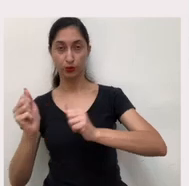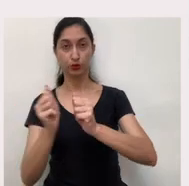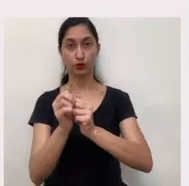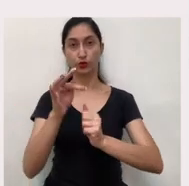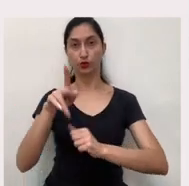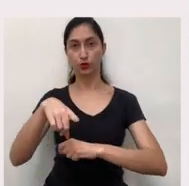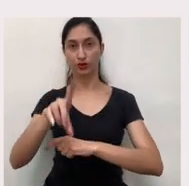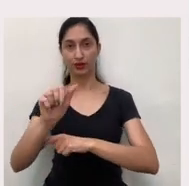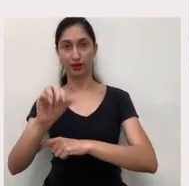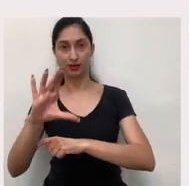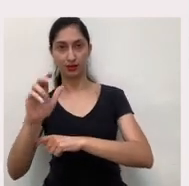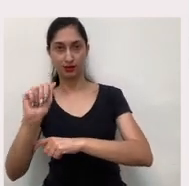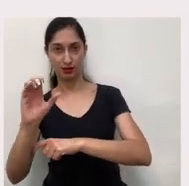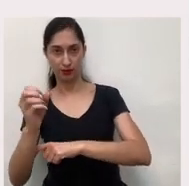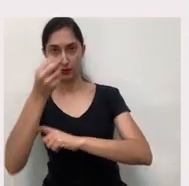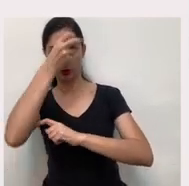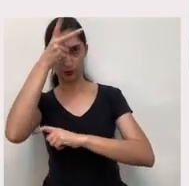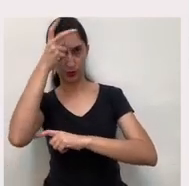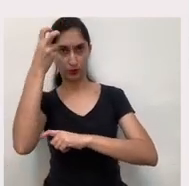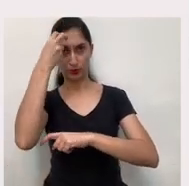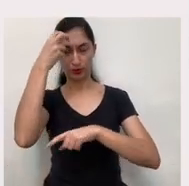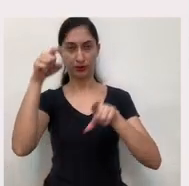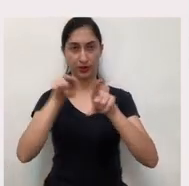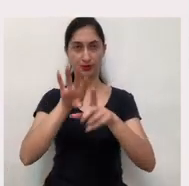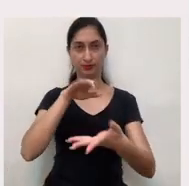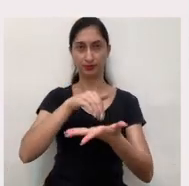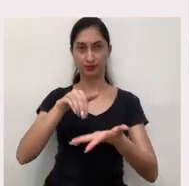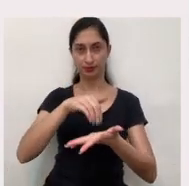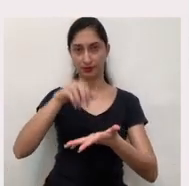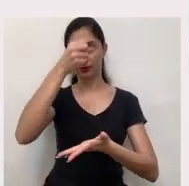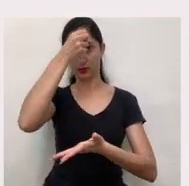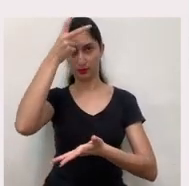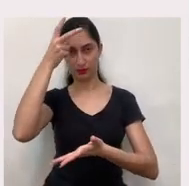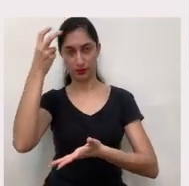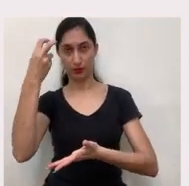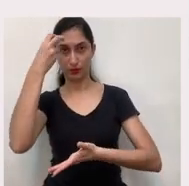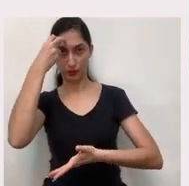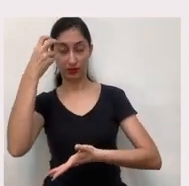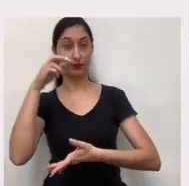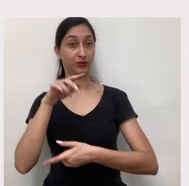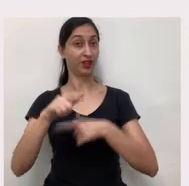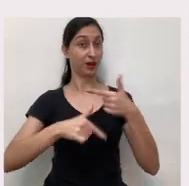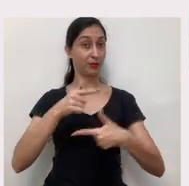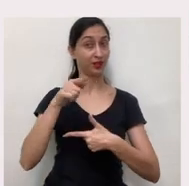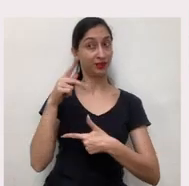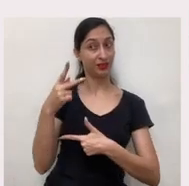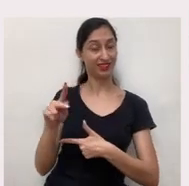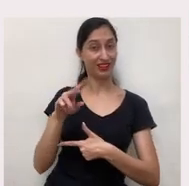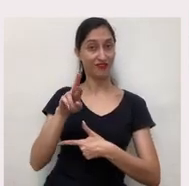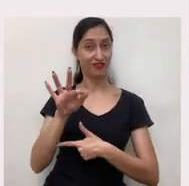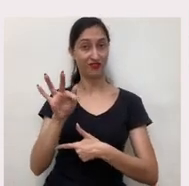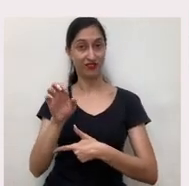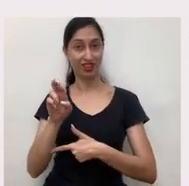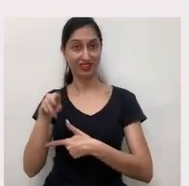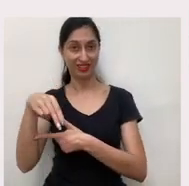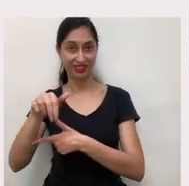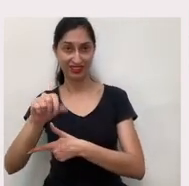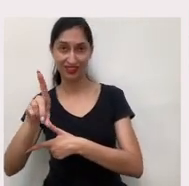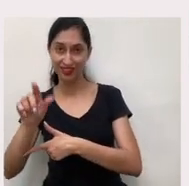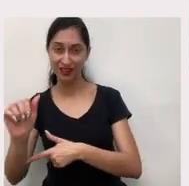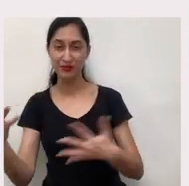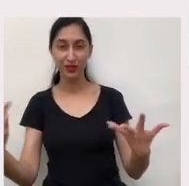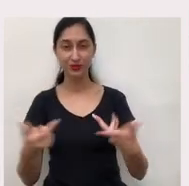de Cultura e a Secretaria Municipal de Cultura. O trabalho da Fernanda é um trabalho muito rico, a gente vai ter a